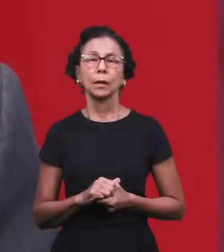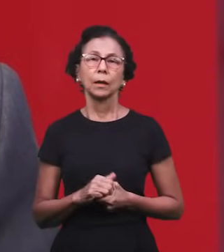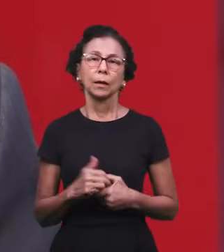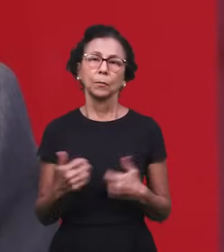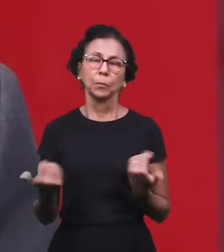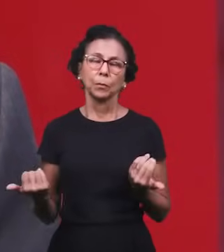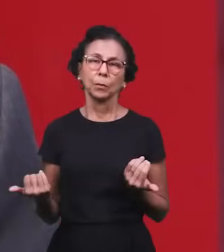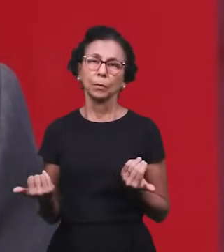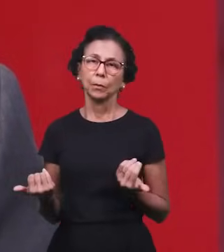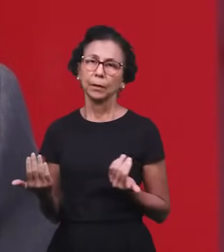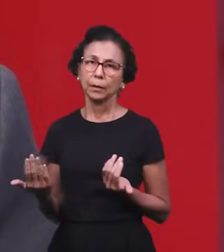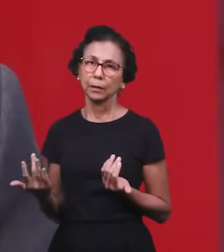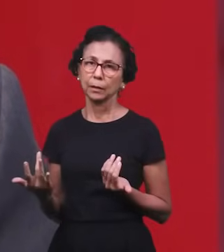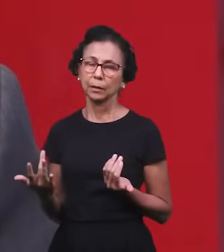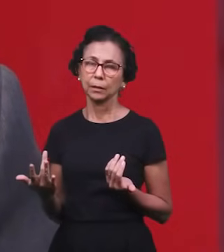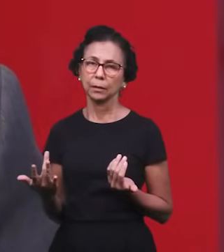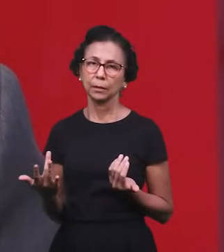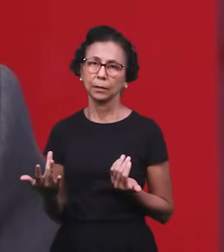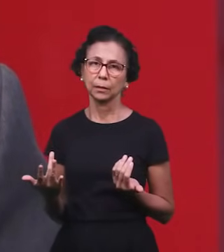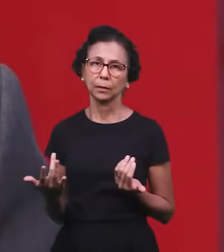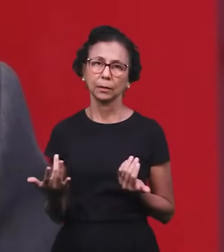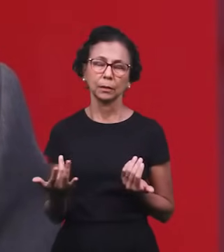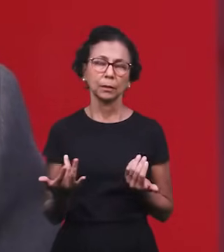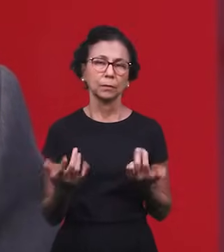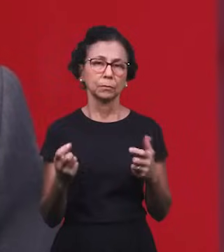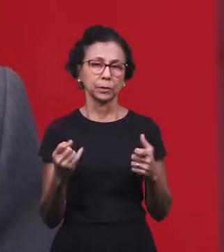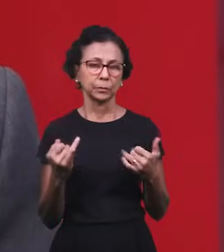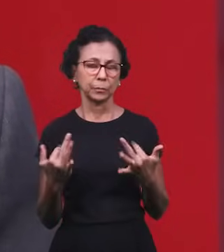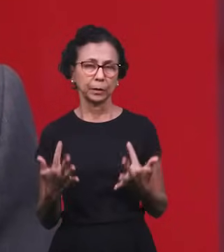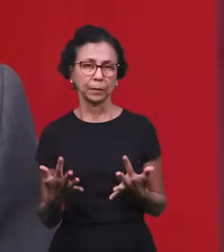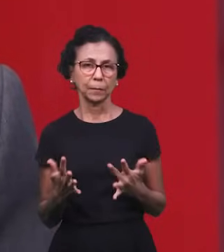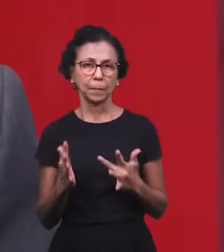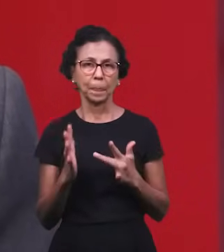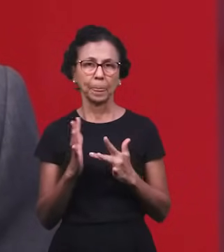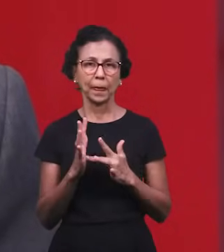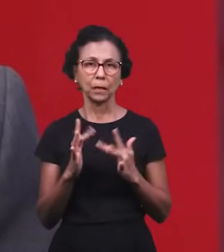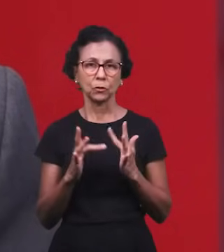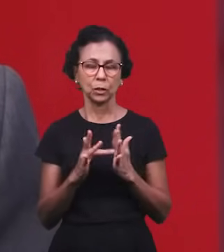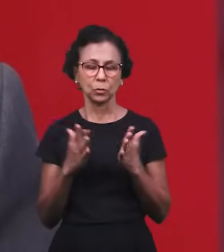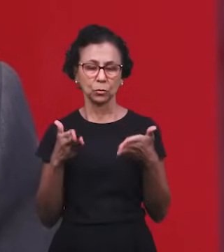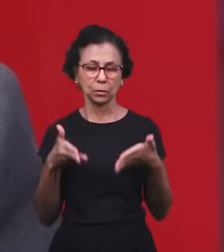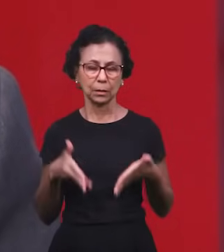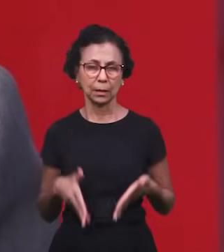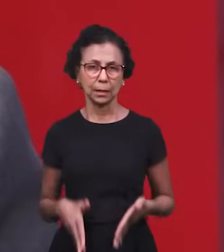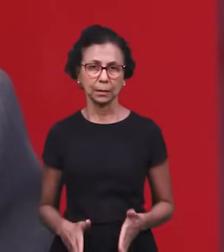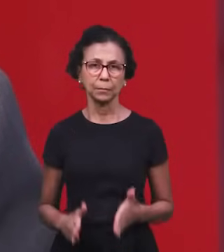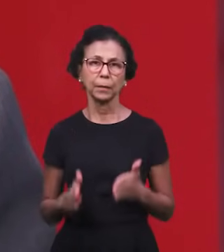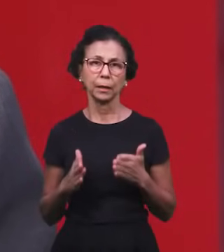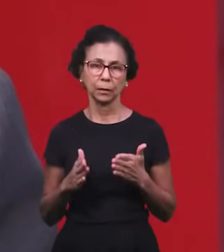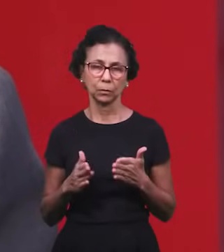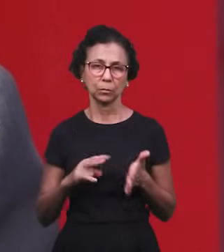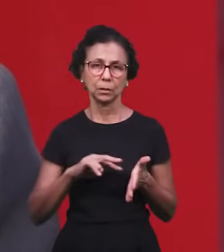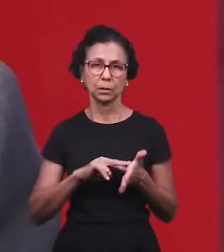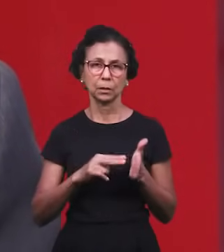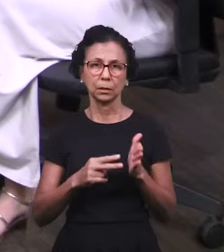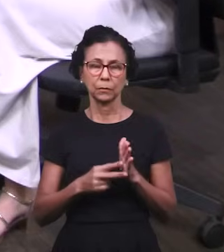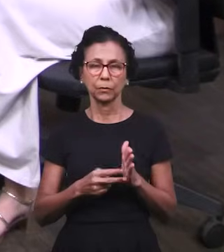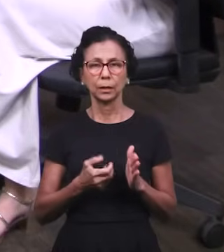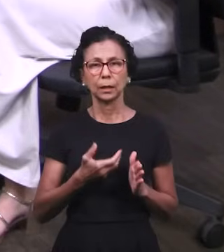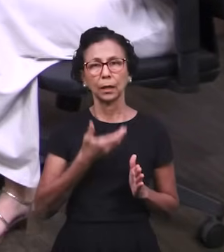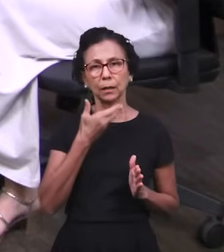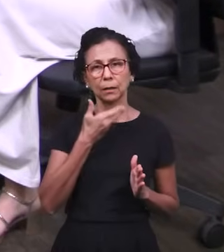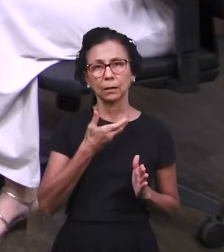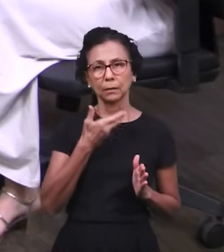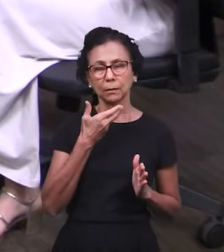e o arrebatamento da igreja, né, que ainda não se deu, mas breve se dará, são